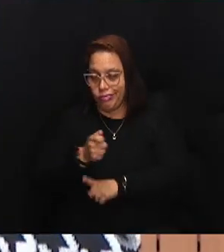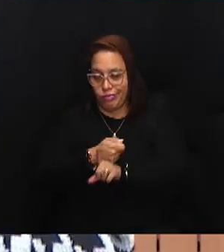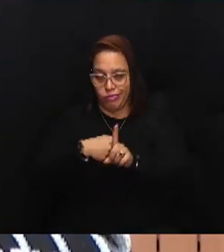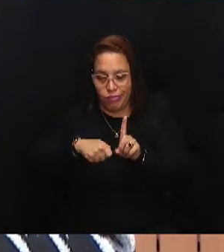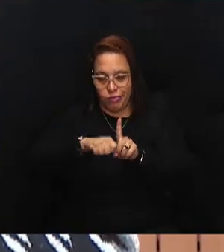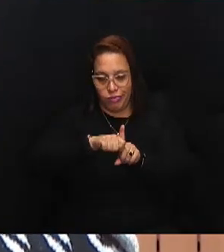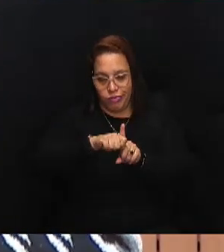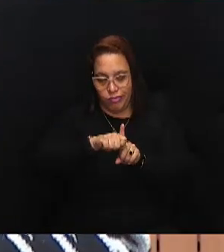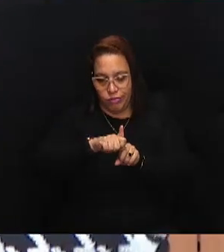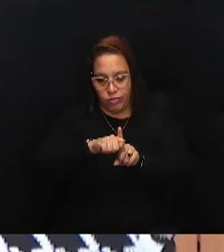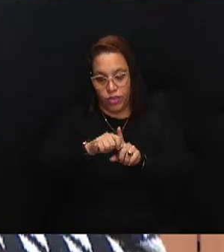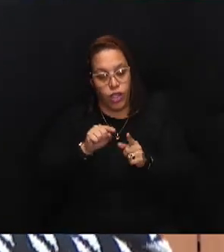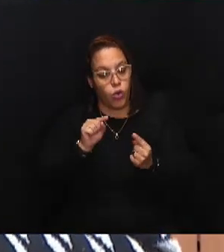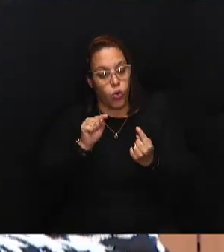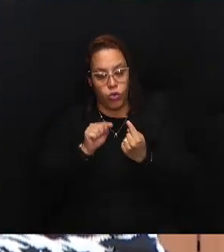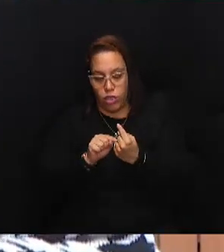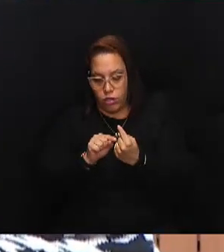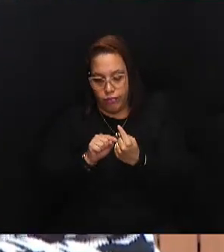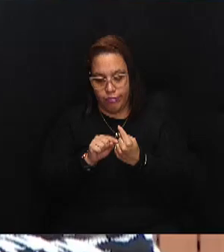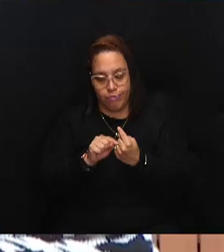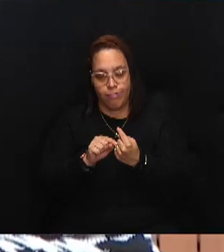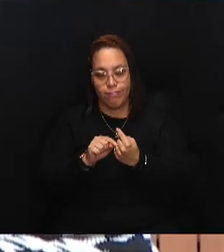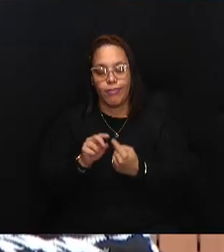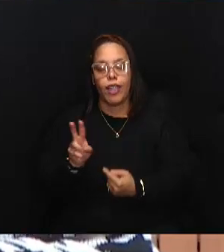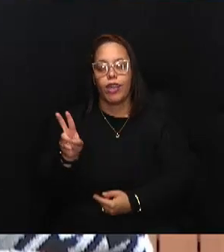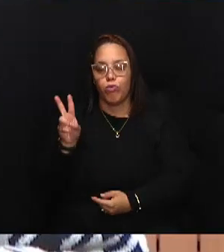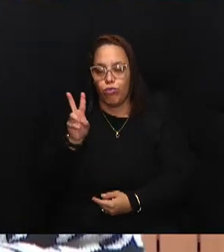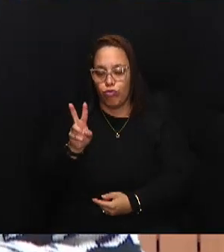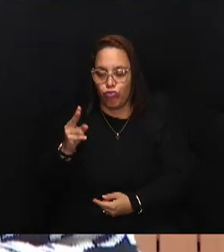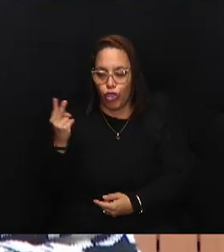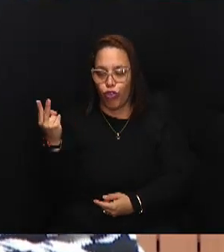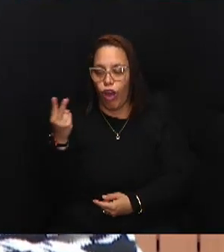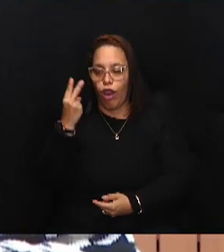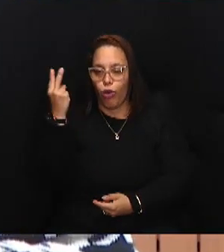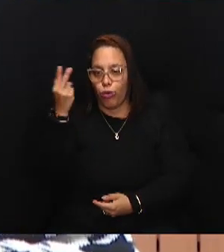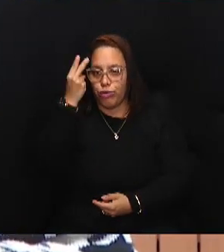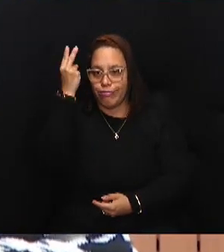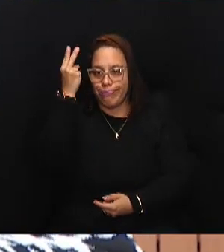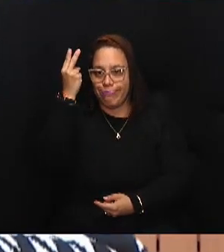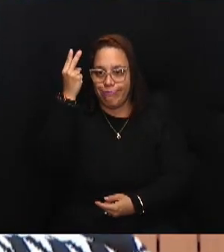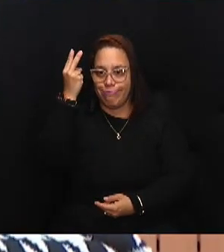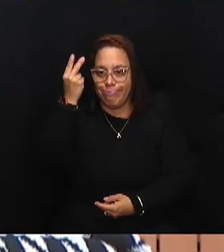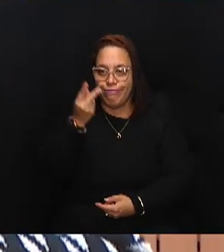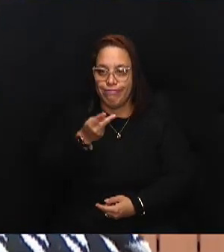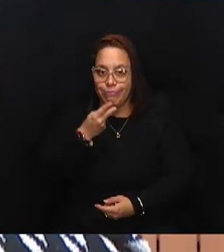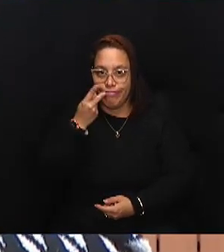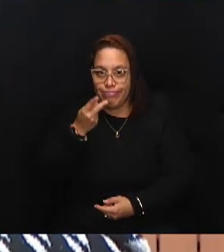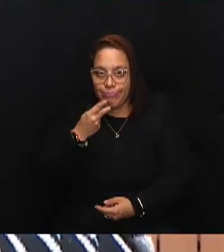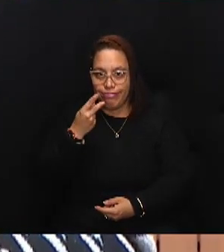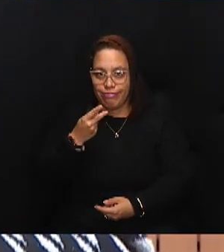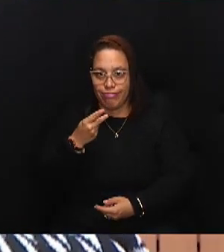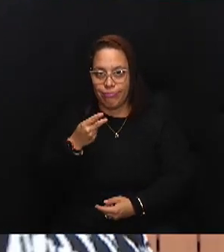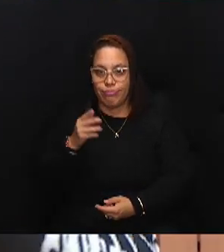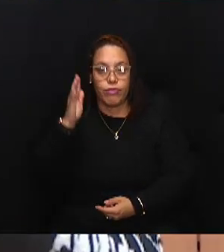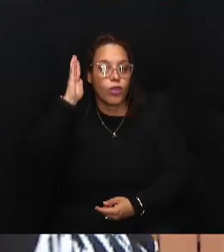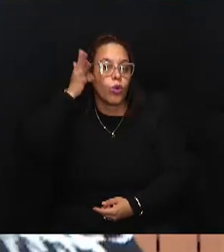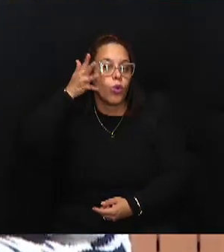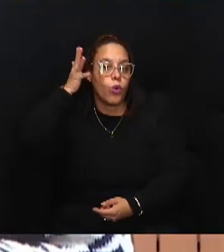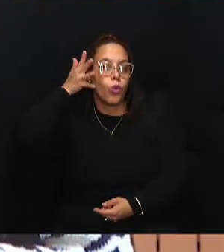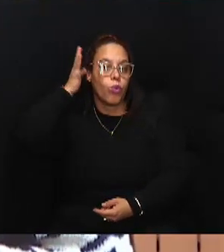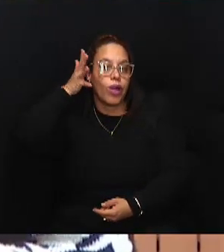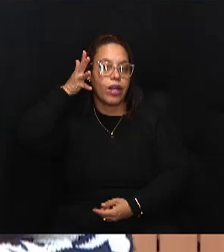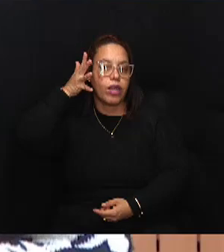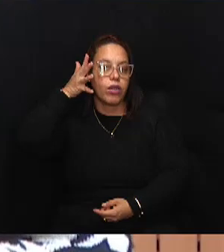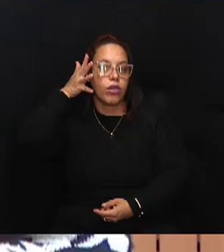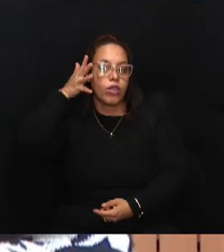sociedade. E, ao contrário, ela tem muita utilidade, né? É o que a gente fala em muitas palestras. A pessoa idosa tem muito